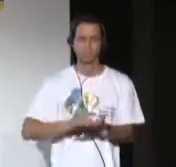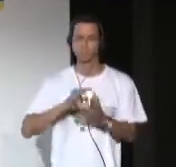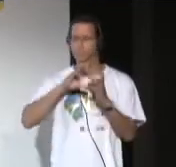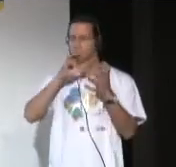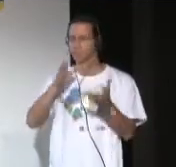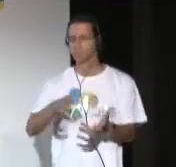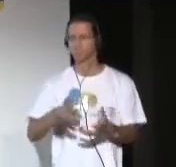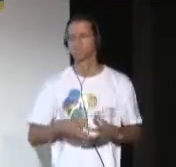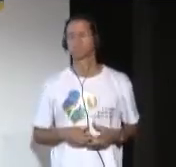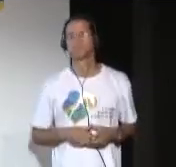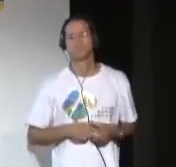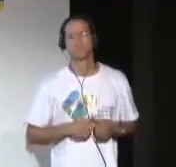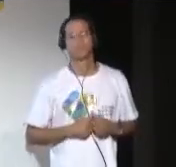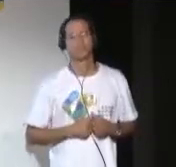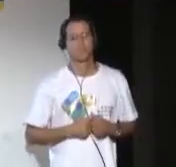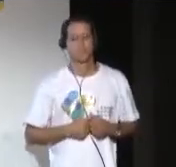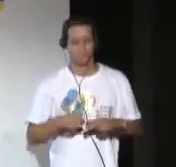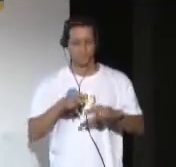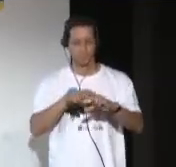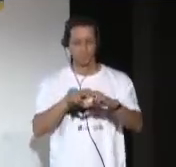nosso sistema escolar?